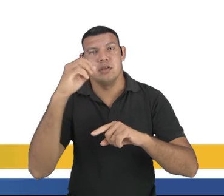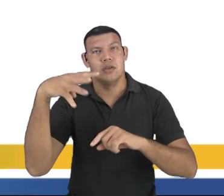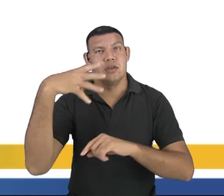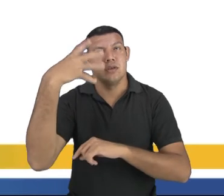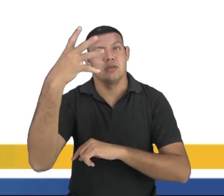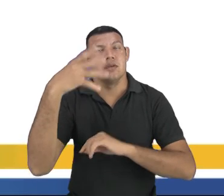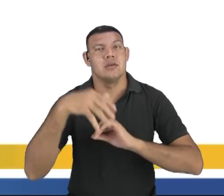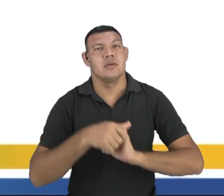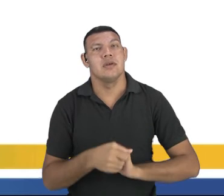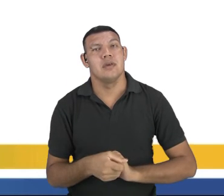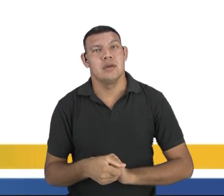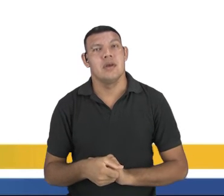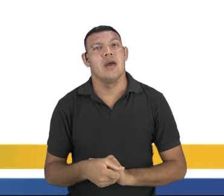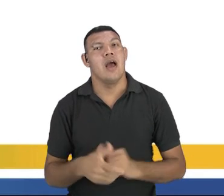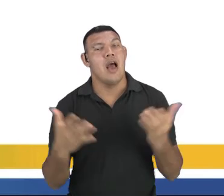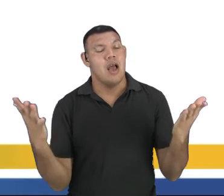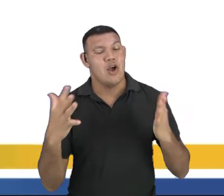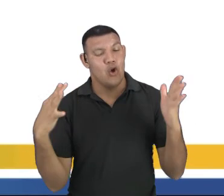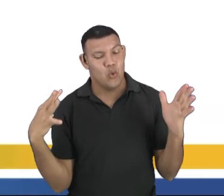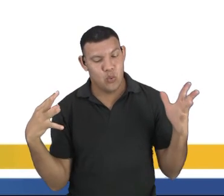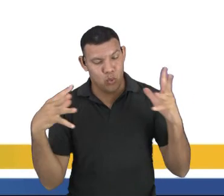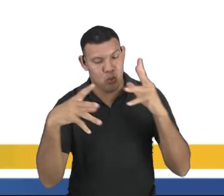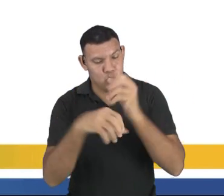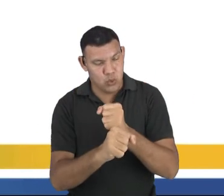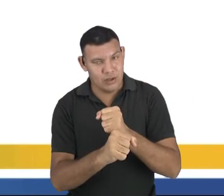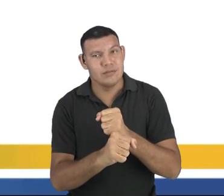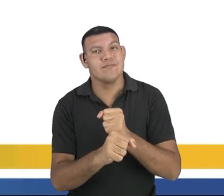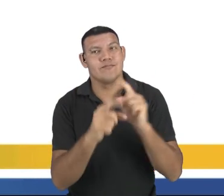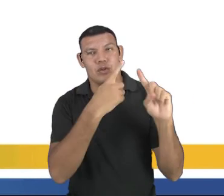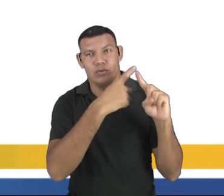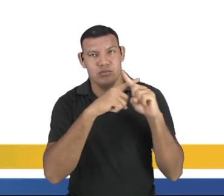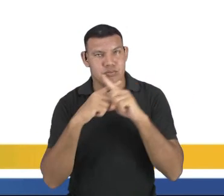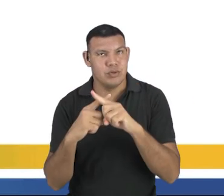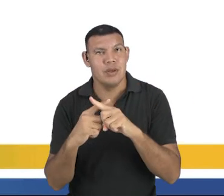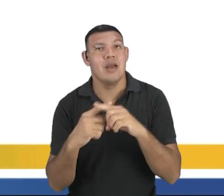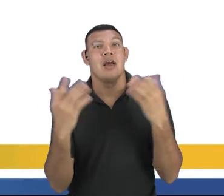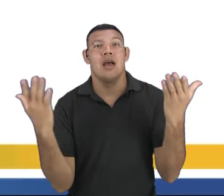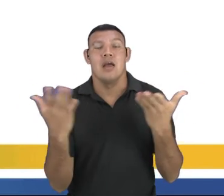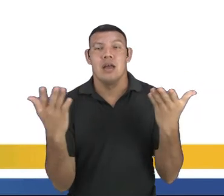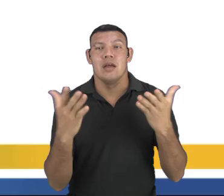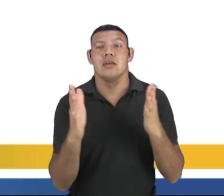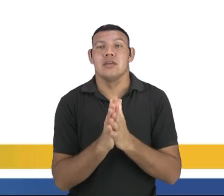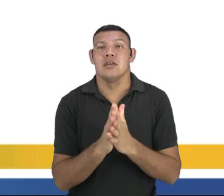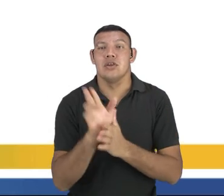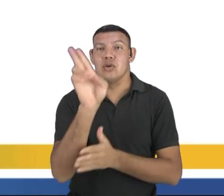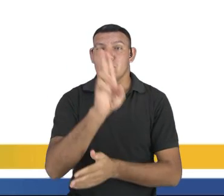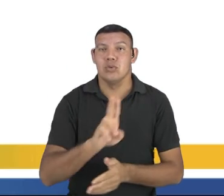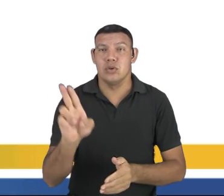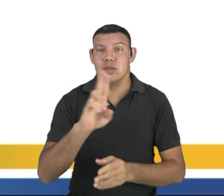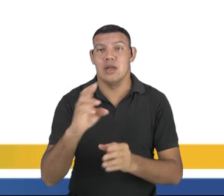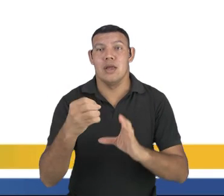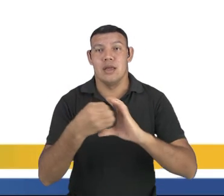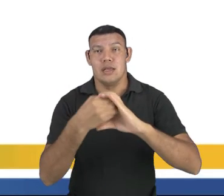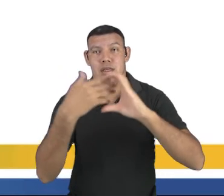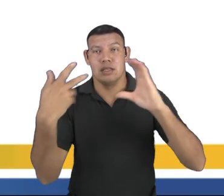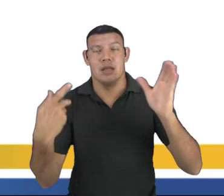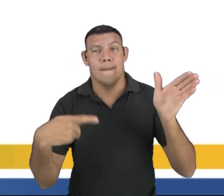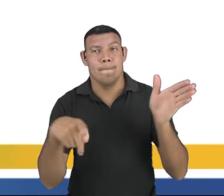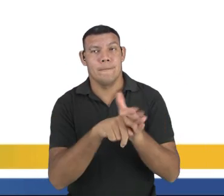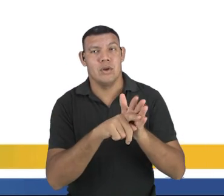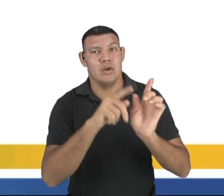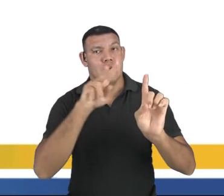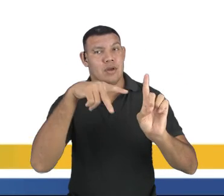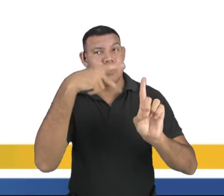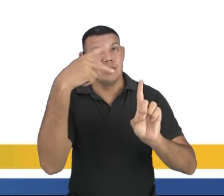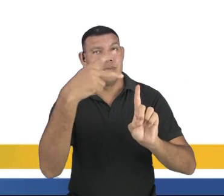aqui, ó. Então, eu vou multiplicar isso tudo. Aí aqui eu vou utilizar uma propriedade de potência. Nós temos uma